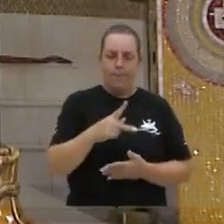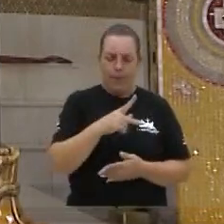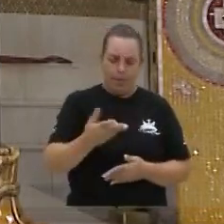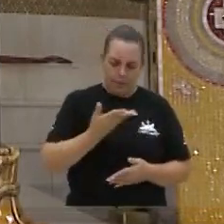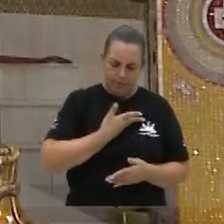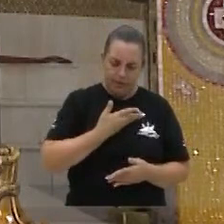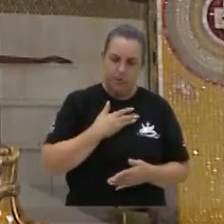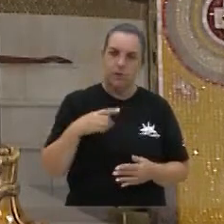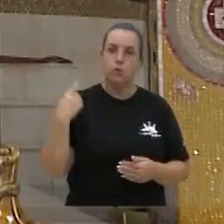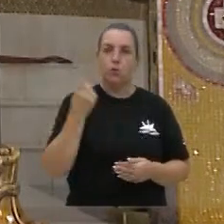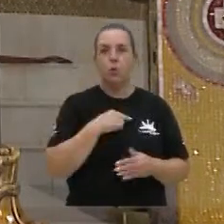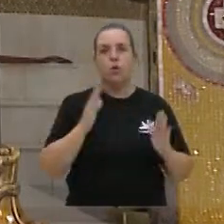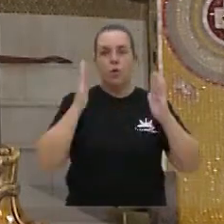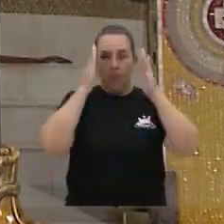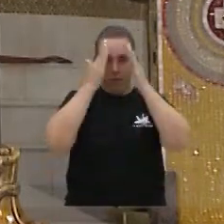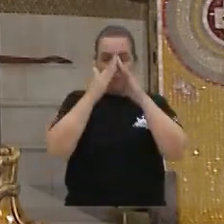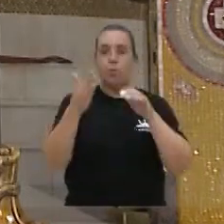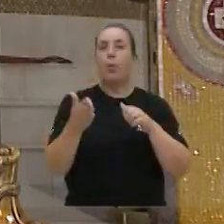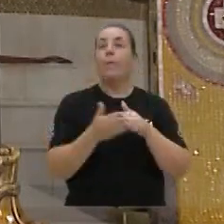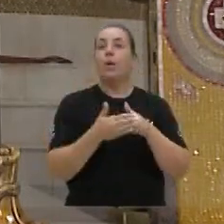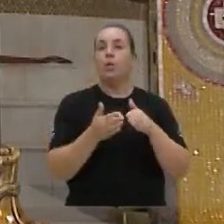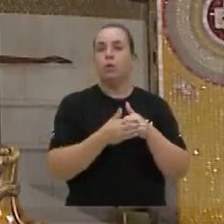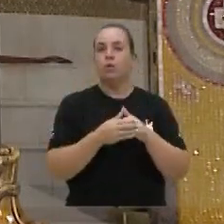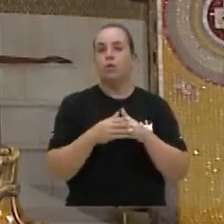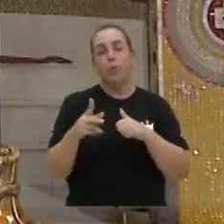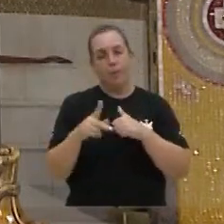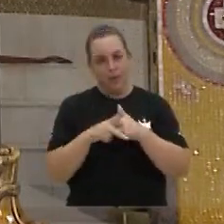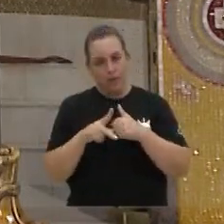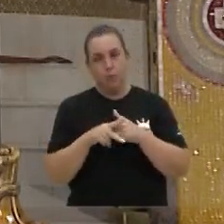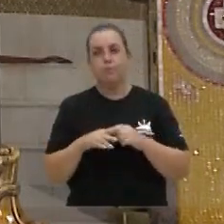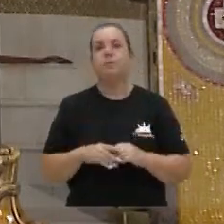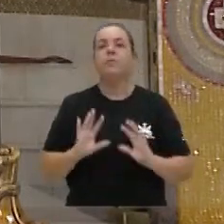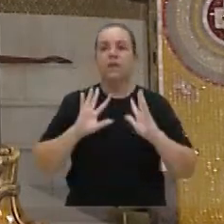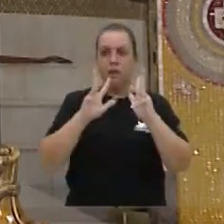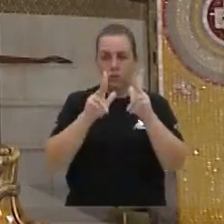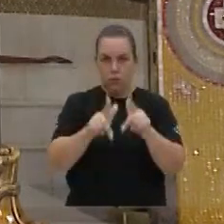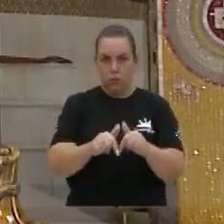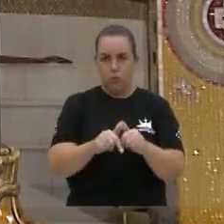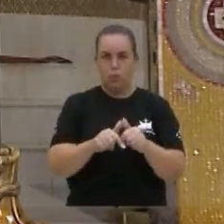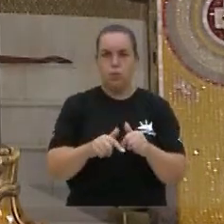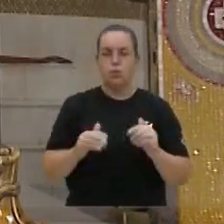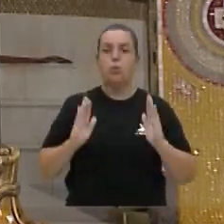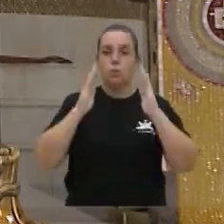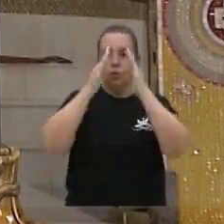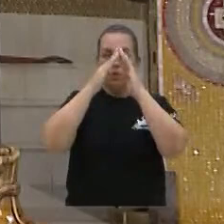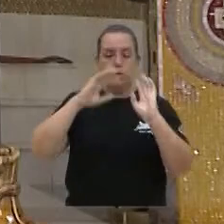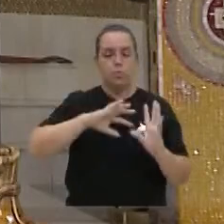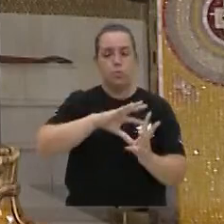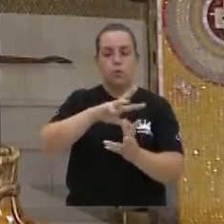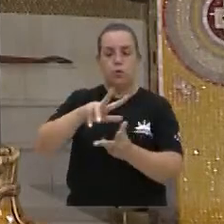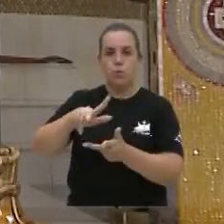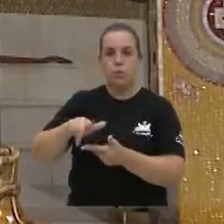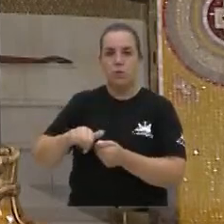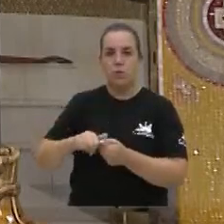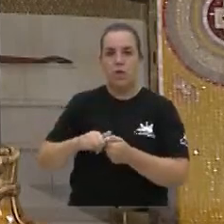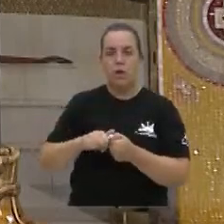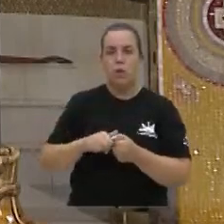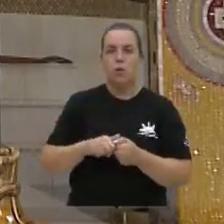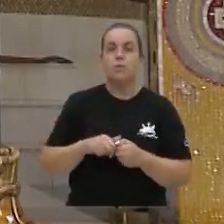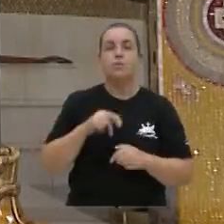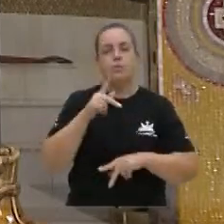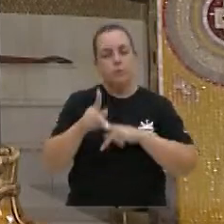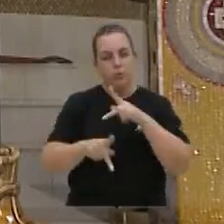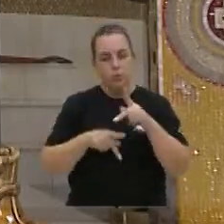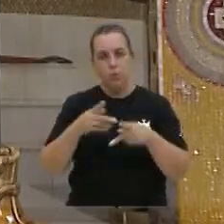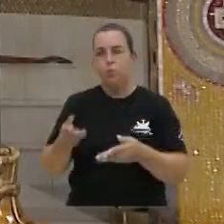Francisco, nosso arcebispo José Antônio Perus, emérito Pedro, com os bispos do mundo inteiro, o clero e todo o povo